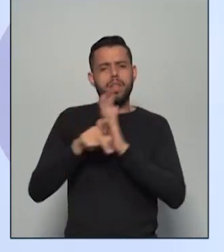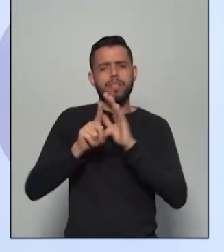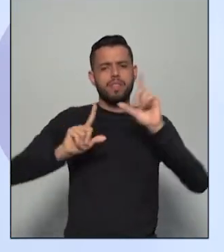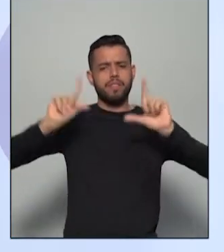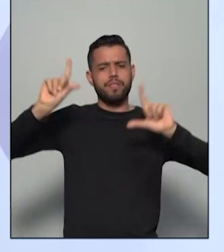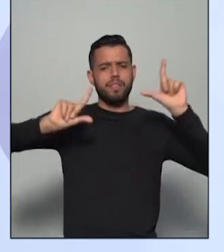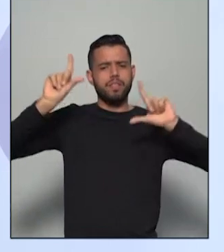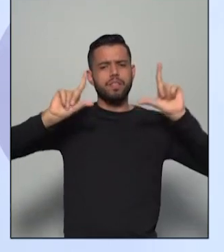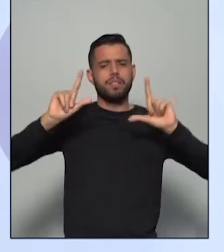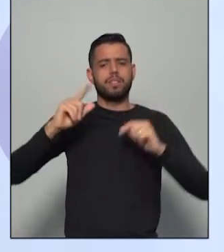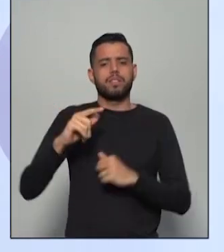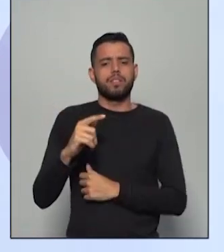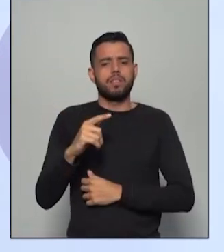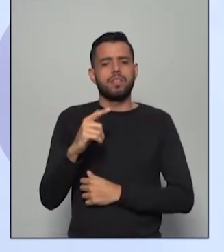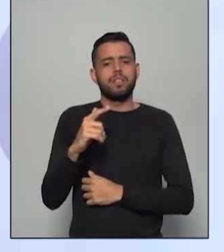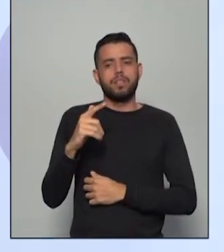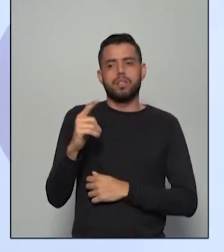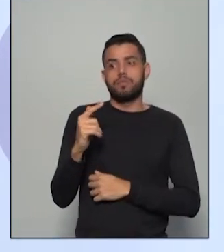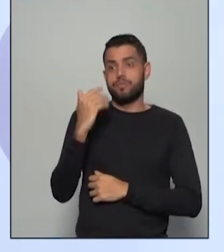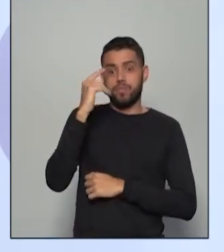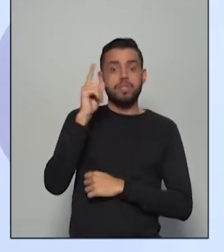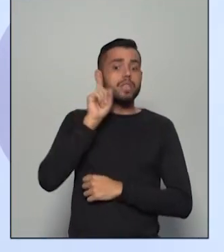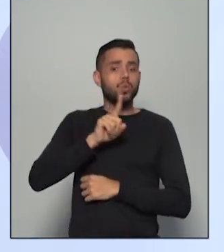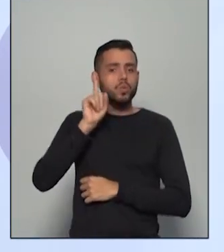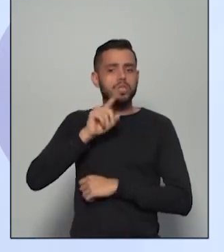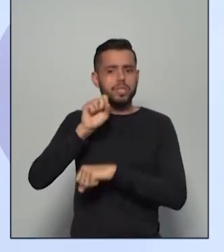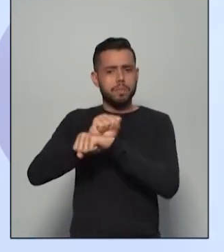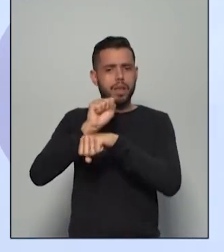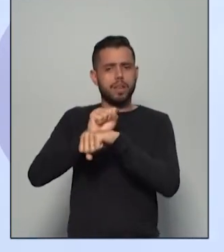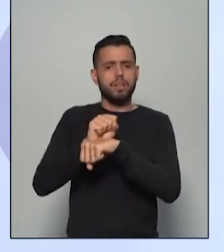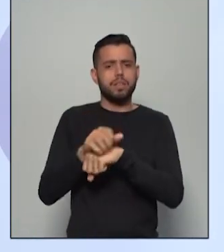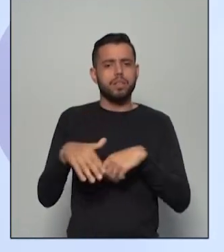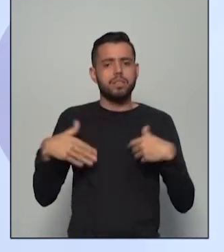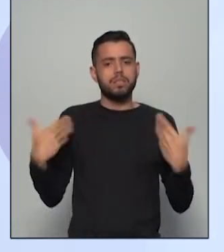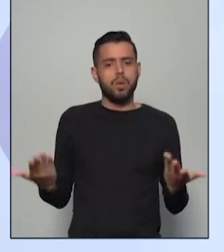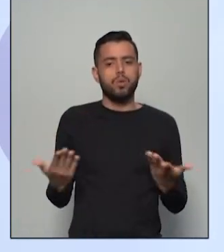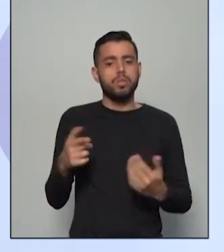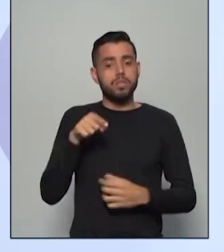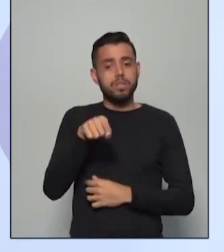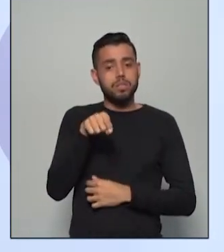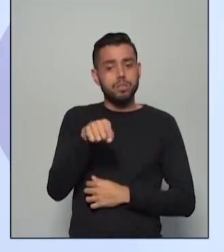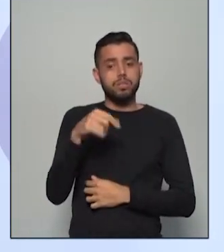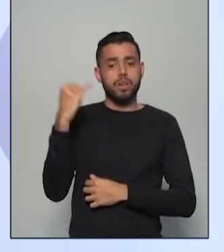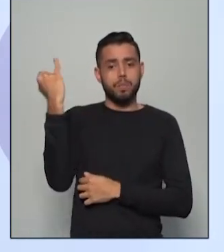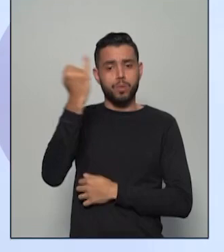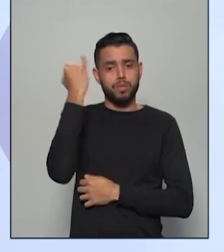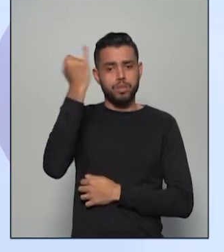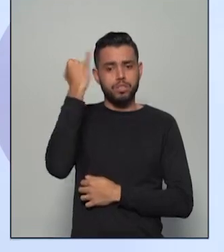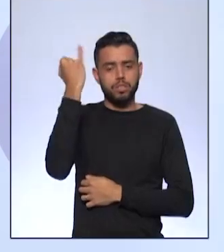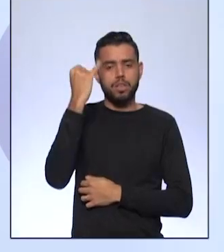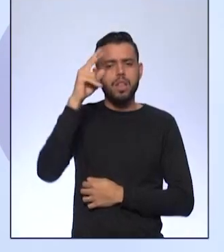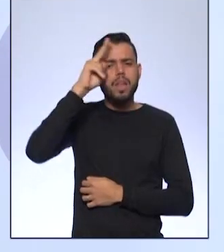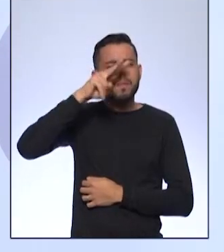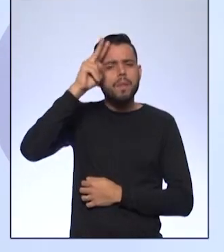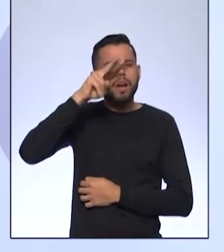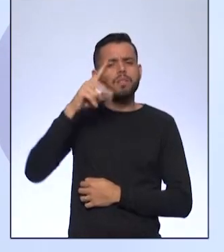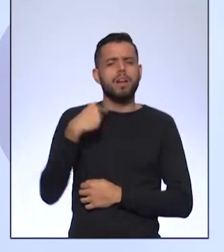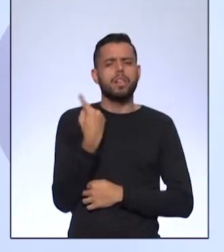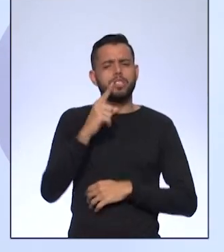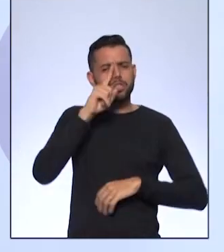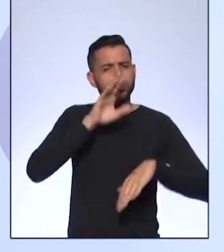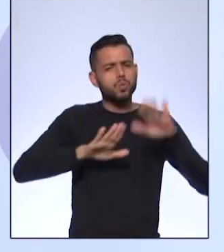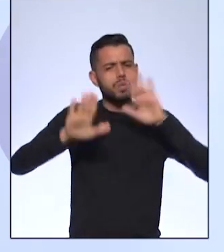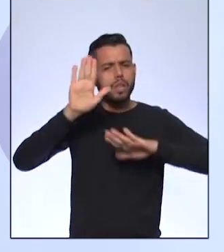ter, entendeu? vai ter. Hollywood te espera. E aí? Então, é isso que é importante, é lembrar que a gente tem que tomar cuidado,